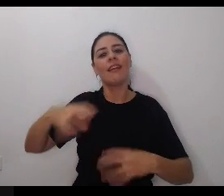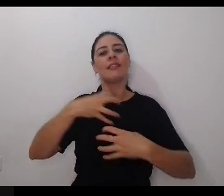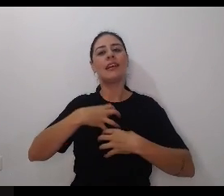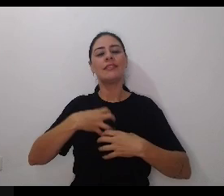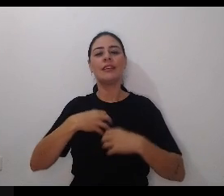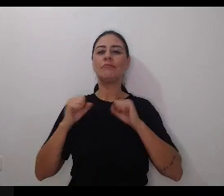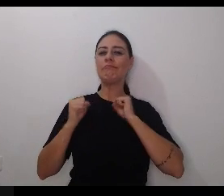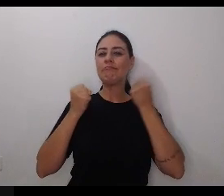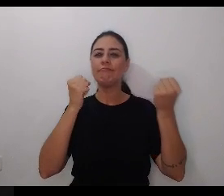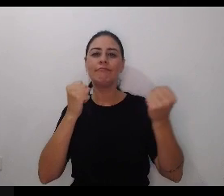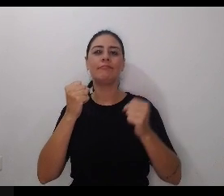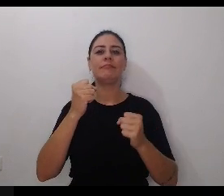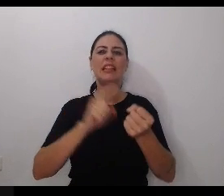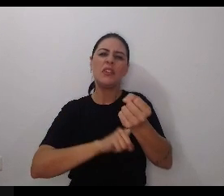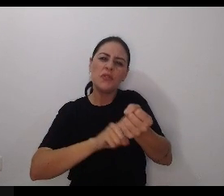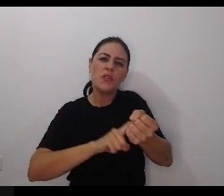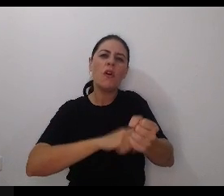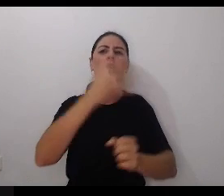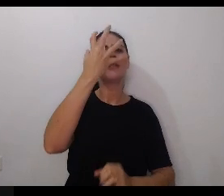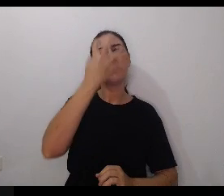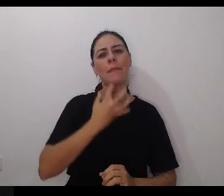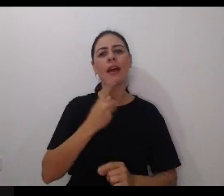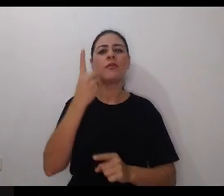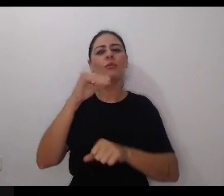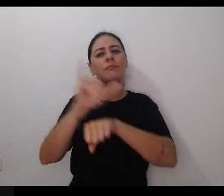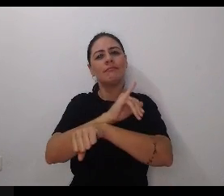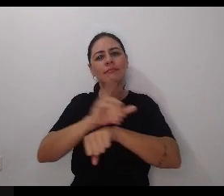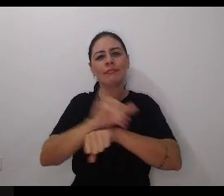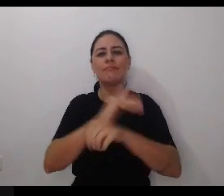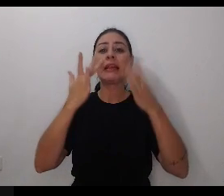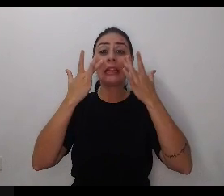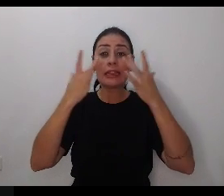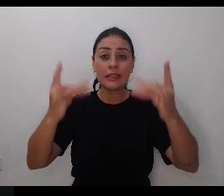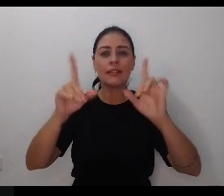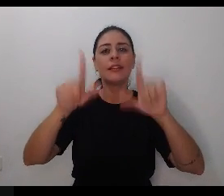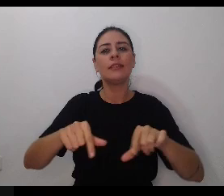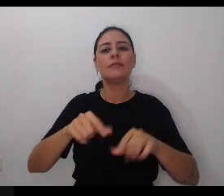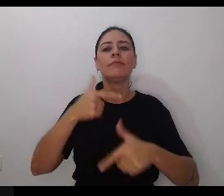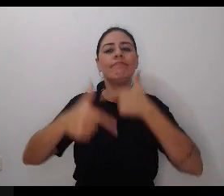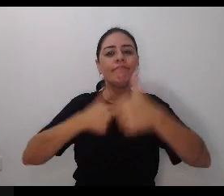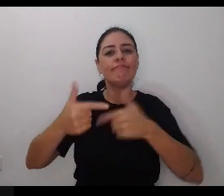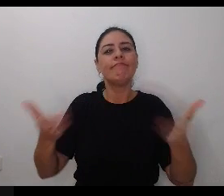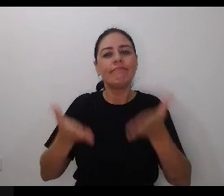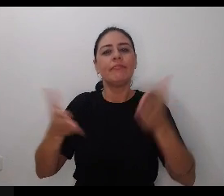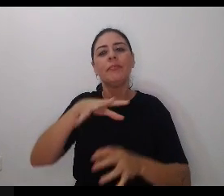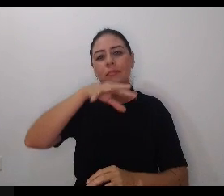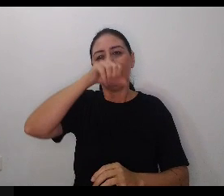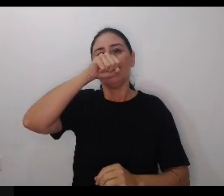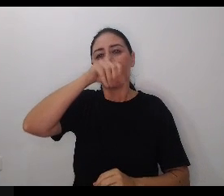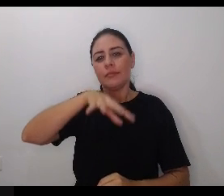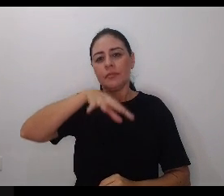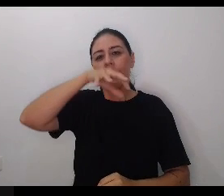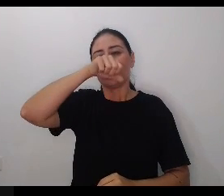E nos momentos em que a criança está se sentindo ansiosa, nervosa, braba, uma estratégia